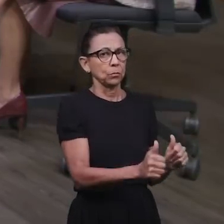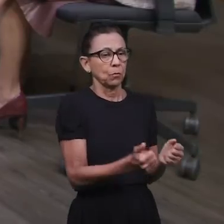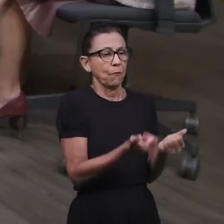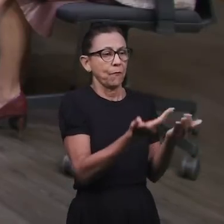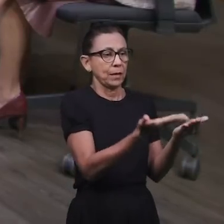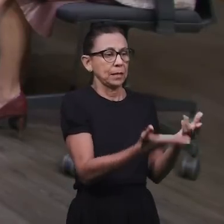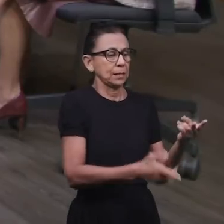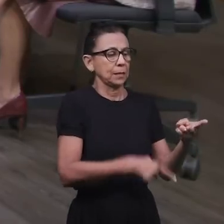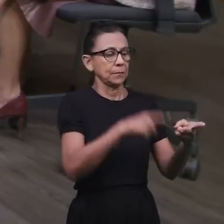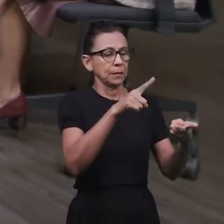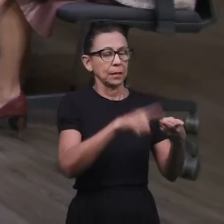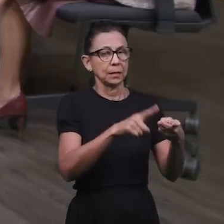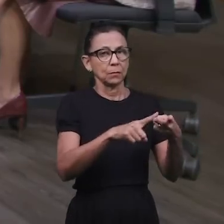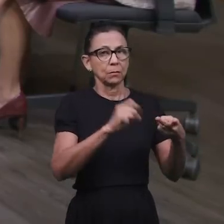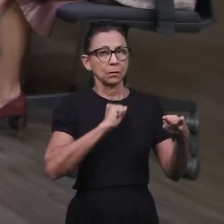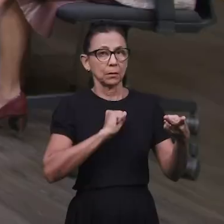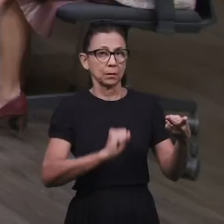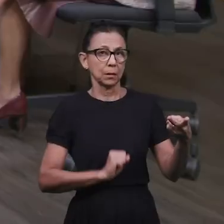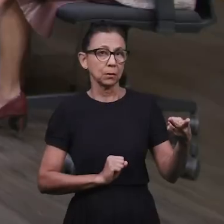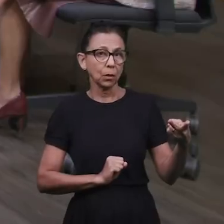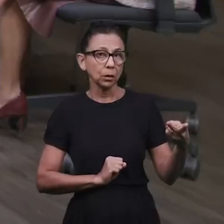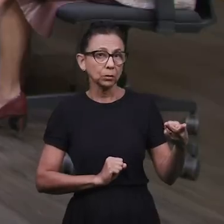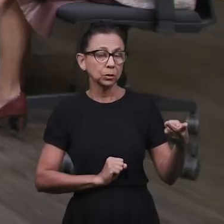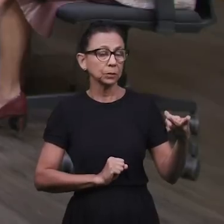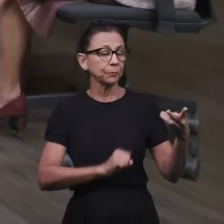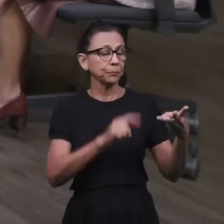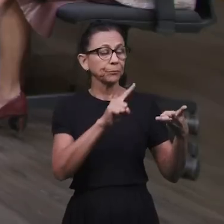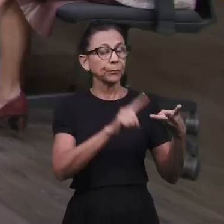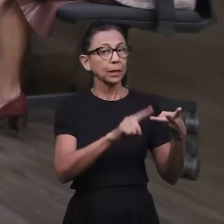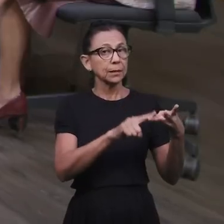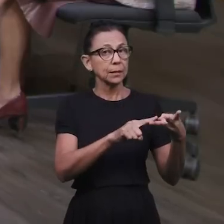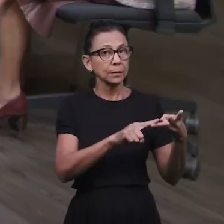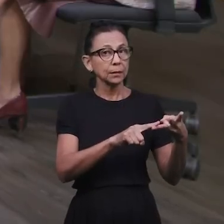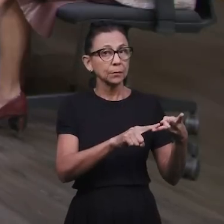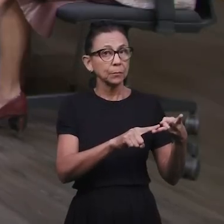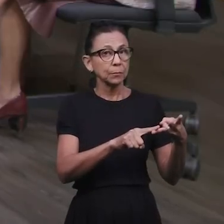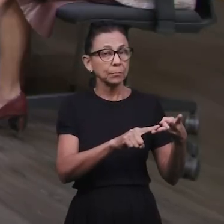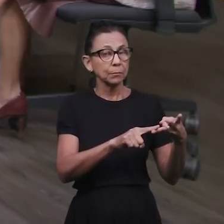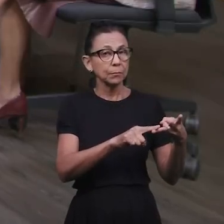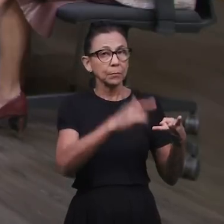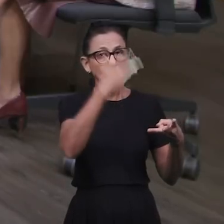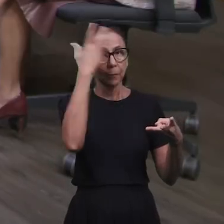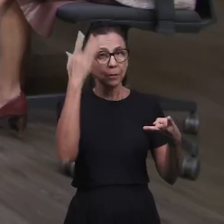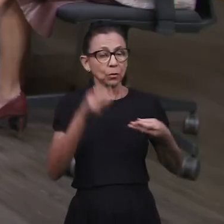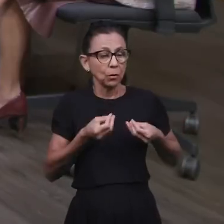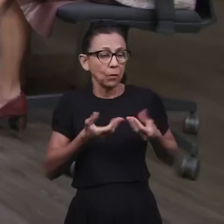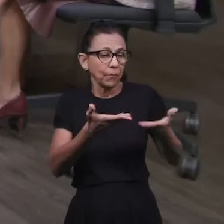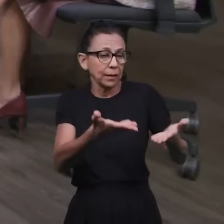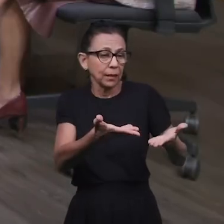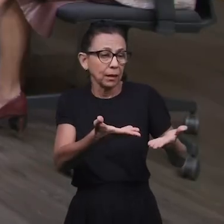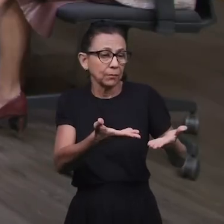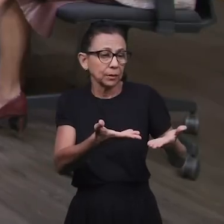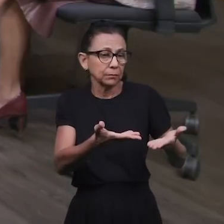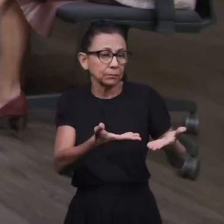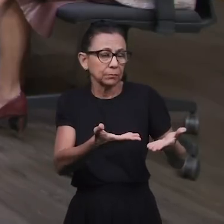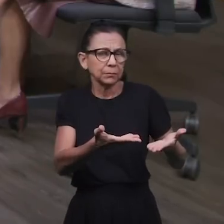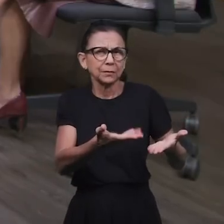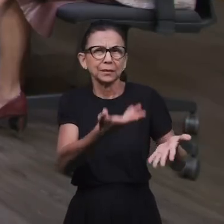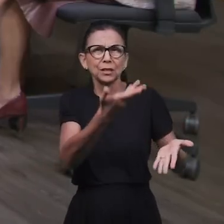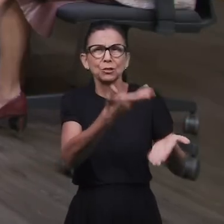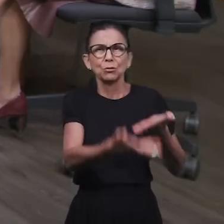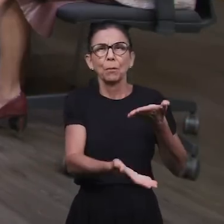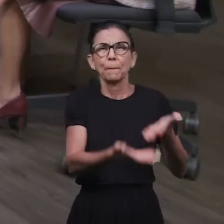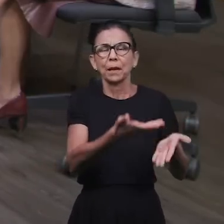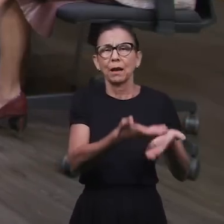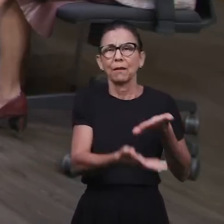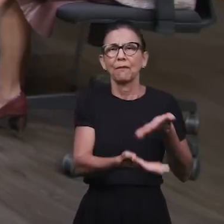que sobejava. E o Deus não aceitava carne ruim, carne de segunda, só carne boa.